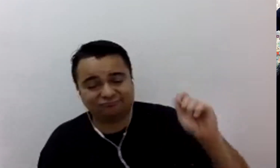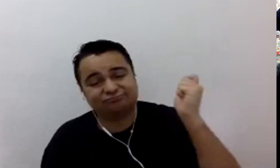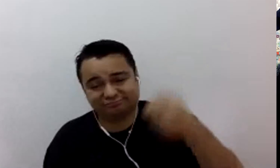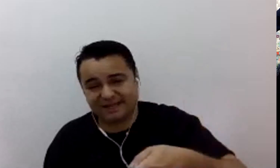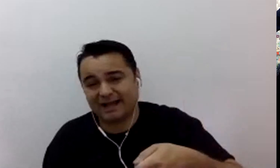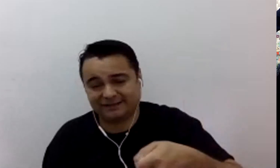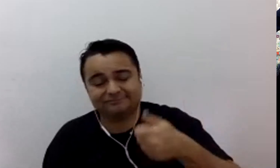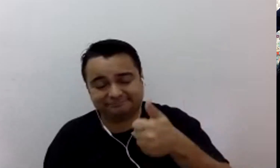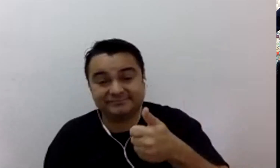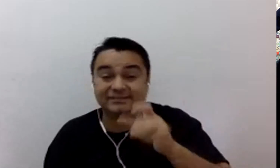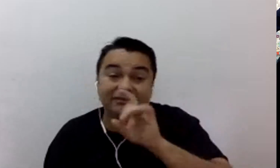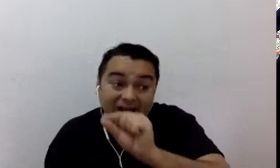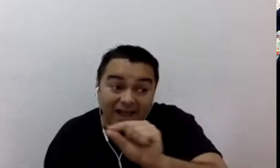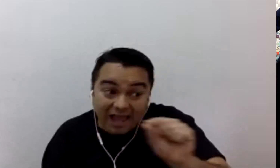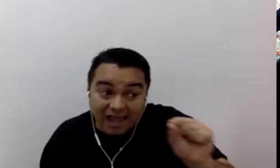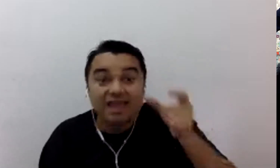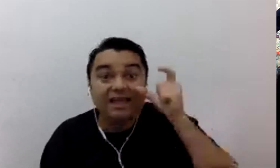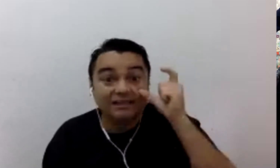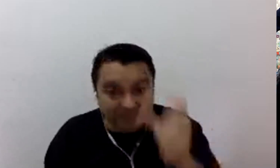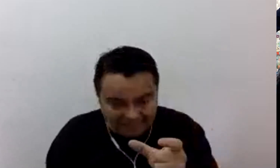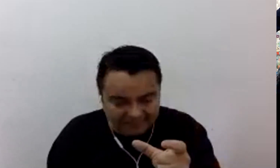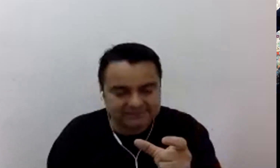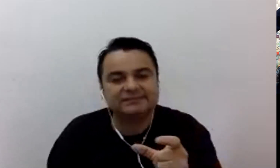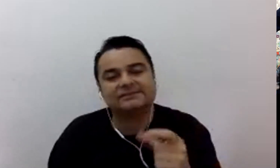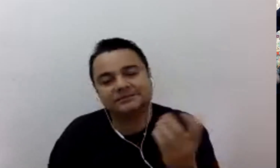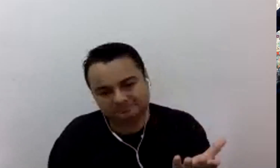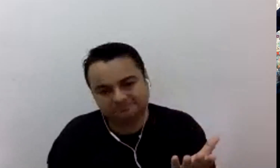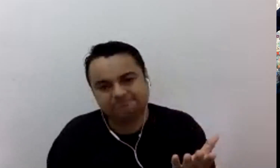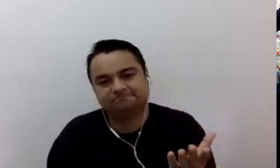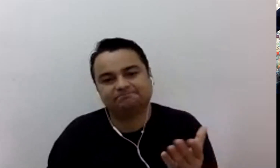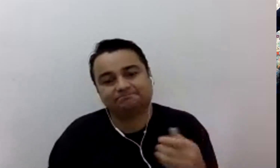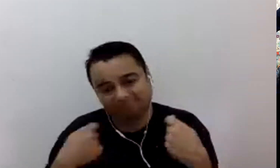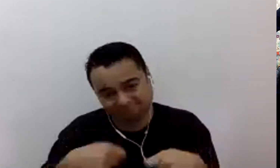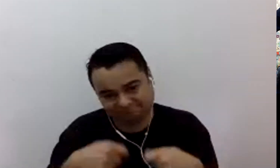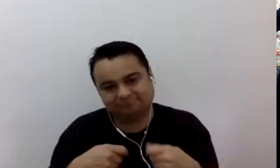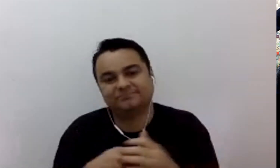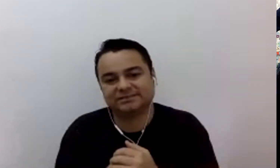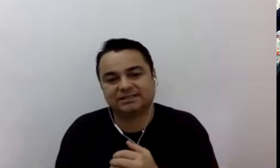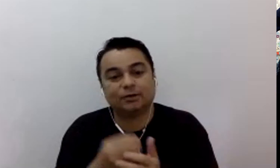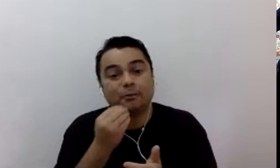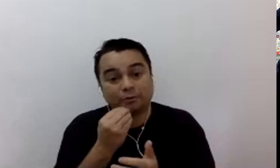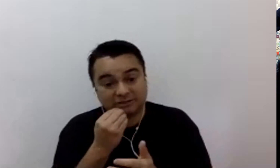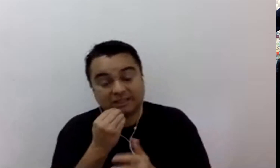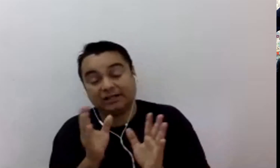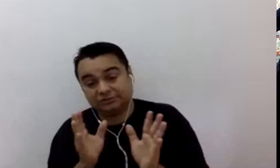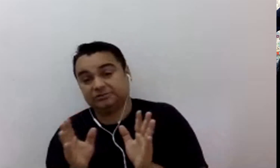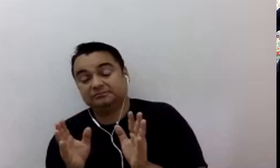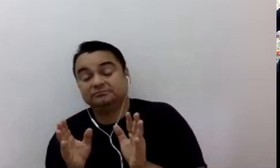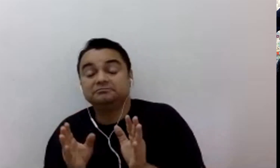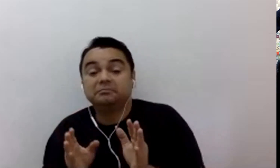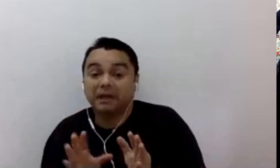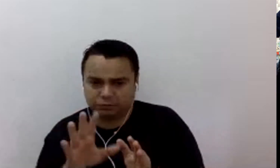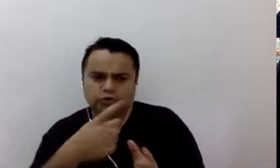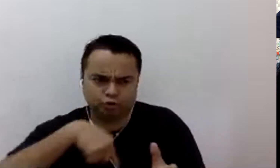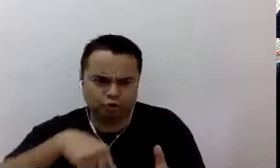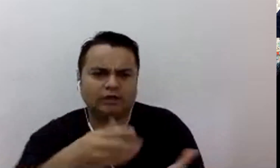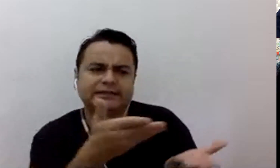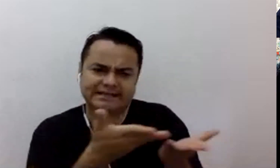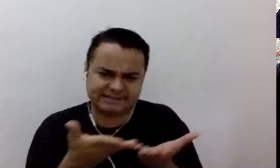vocês, tá bom? Então, quem tiver o interesse, tem aí essa oportunidade. Então, assim, a gente recebe vocês